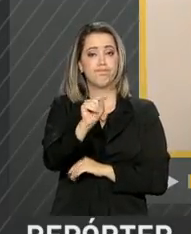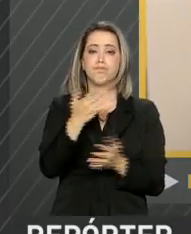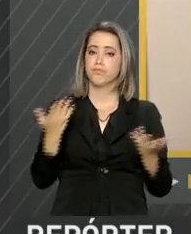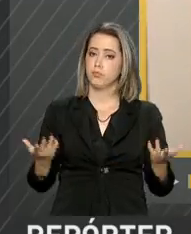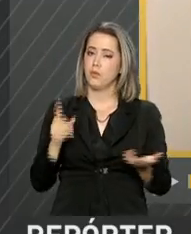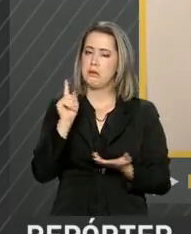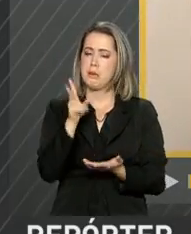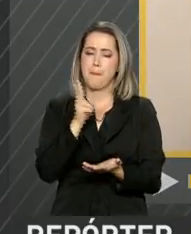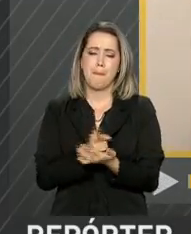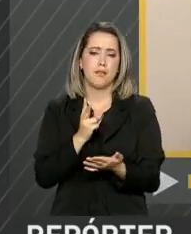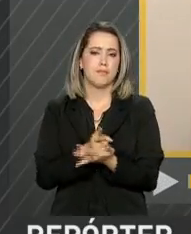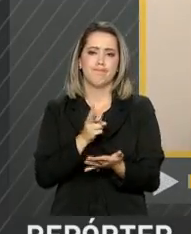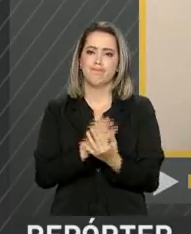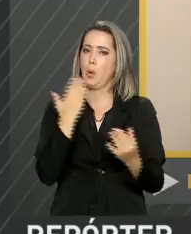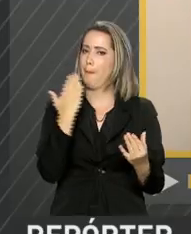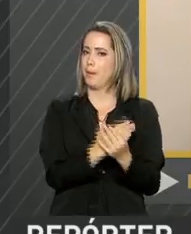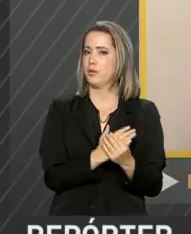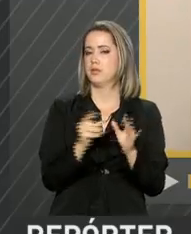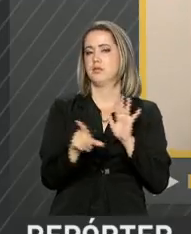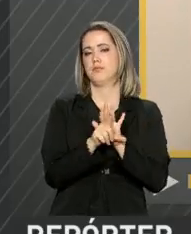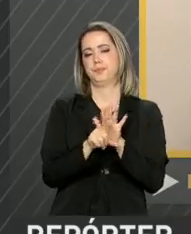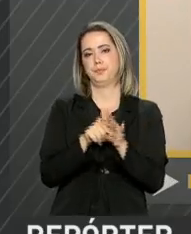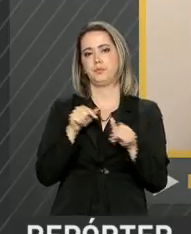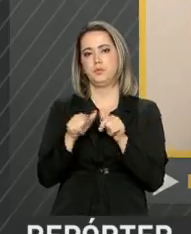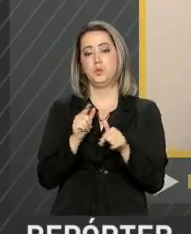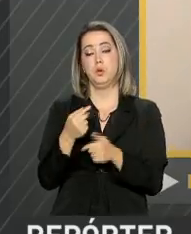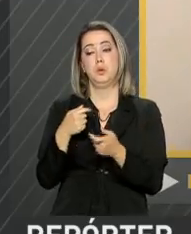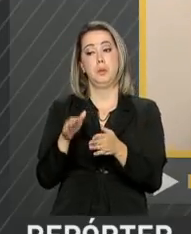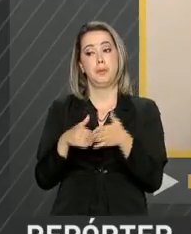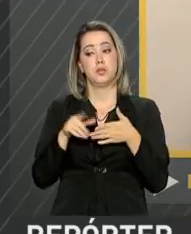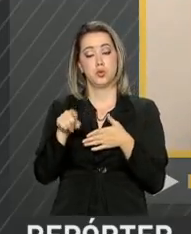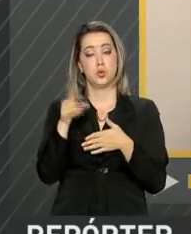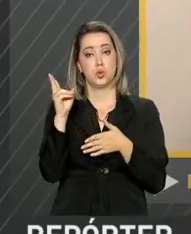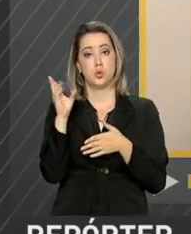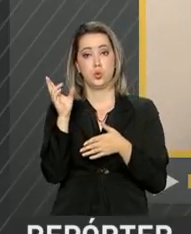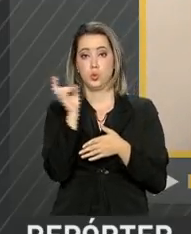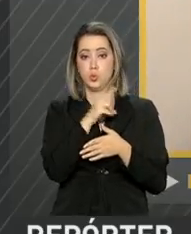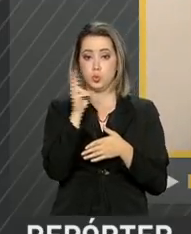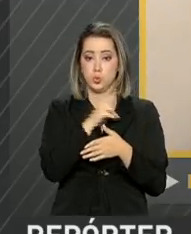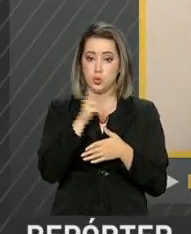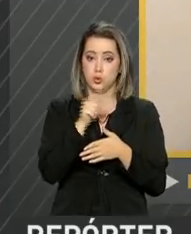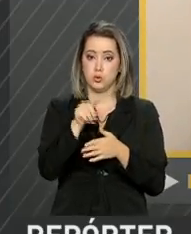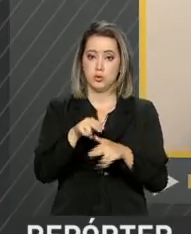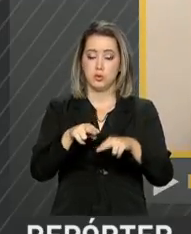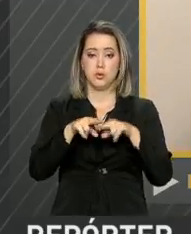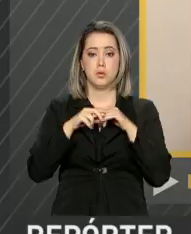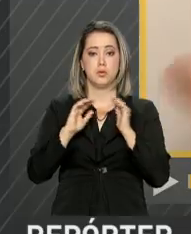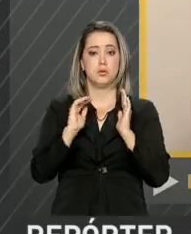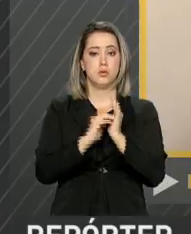mesma reforma, quando teve o seu regime de urgência votado pela